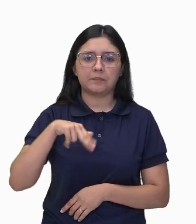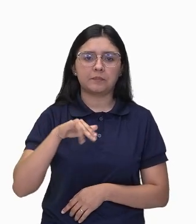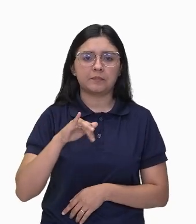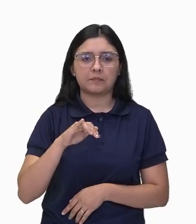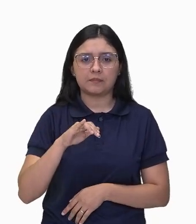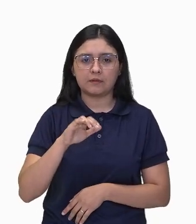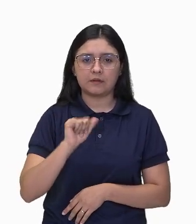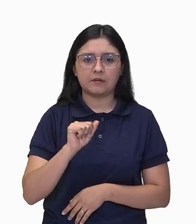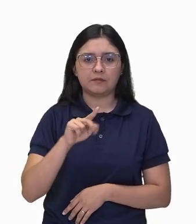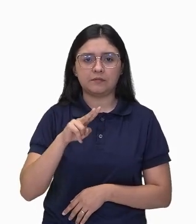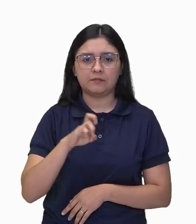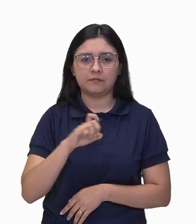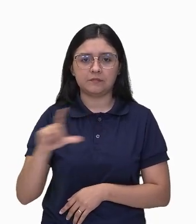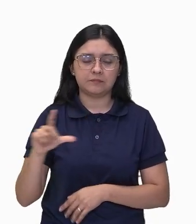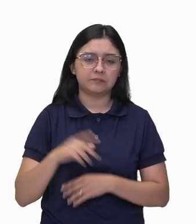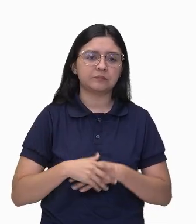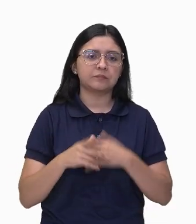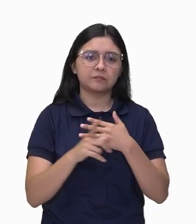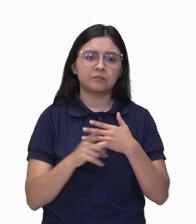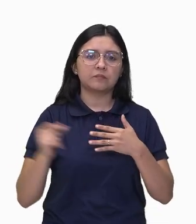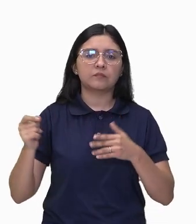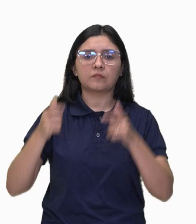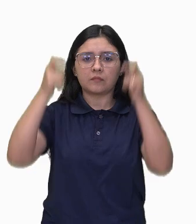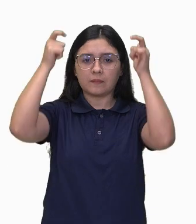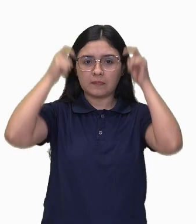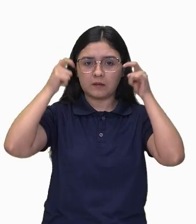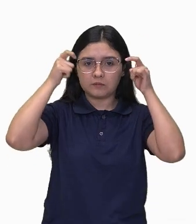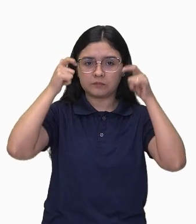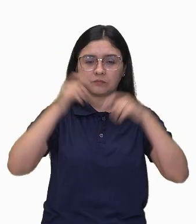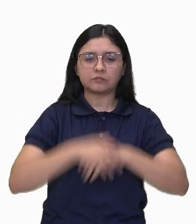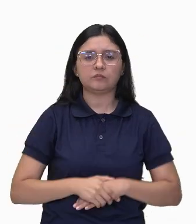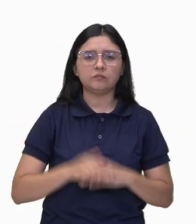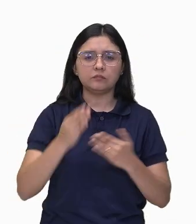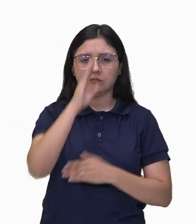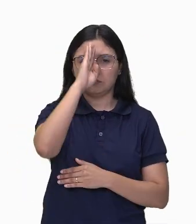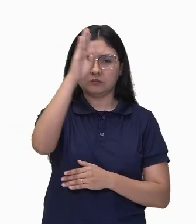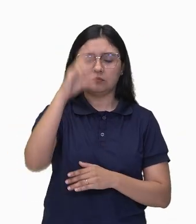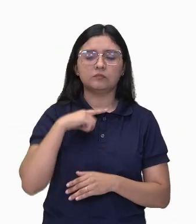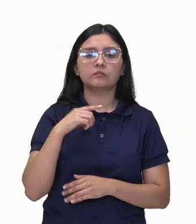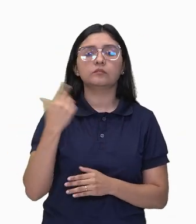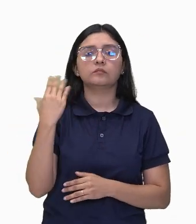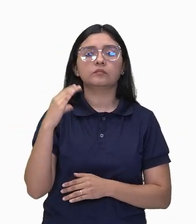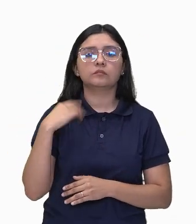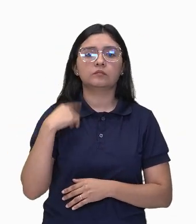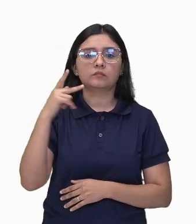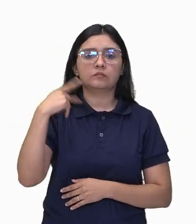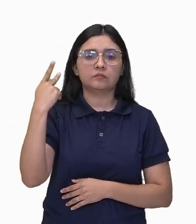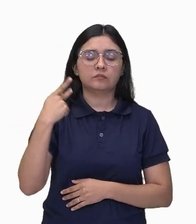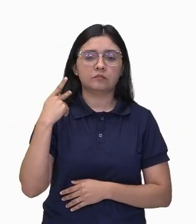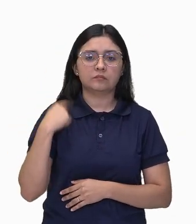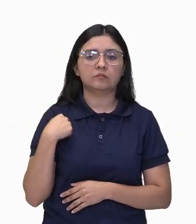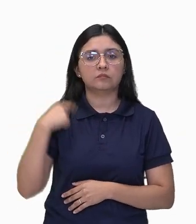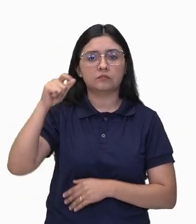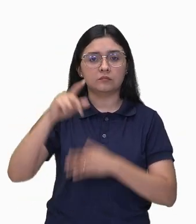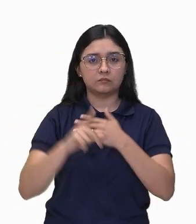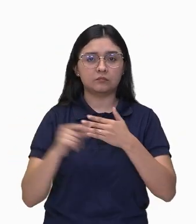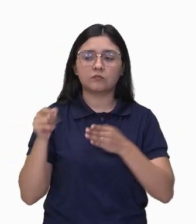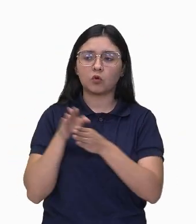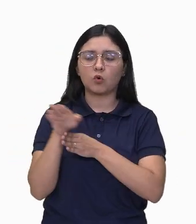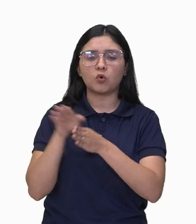Príncipe, obra precursora da ciência política, onde o autor dá conselhos